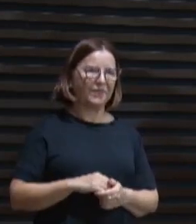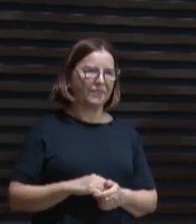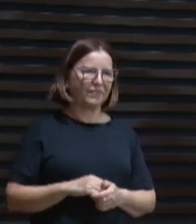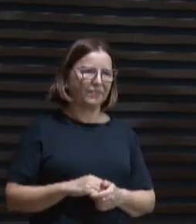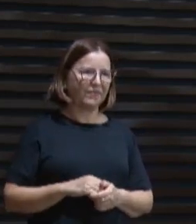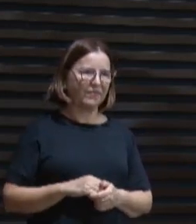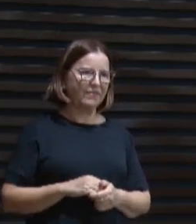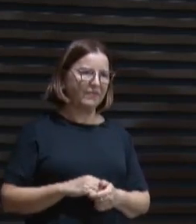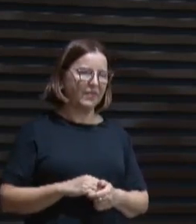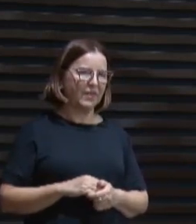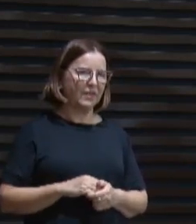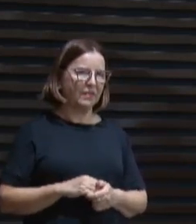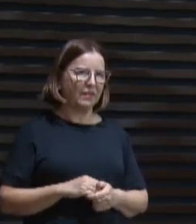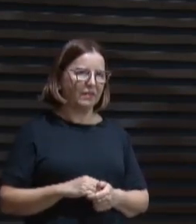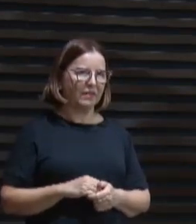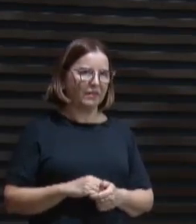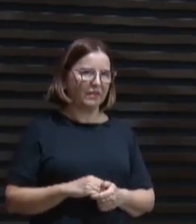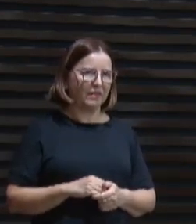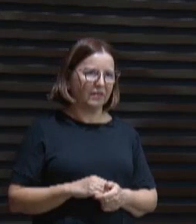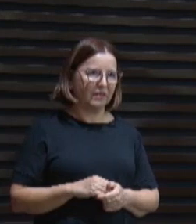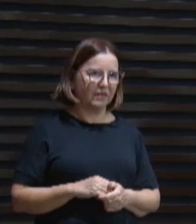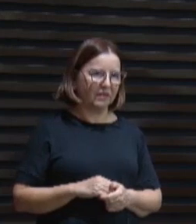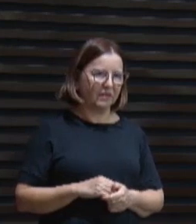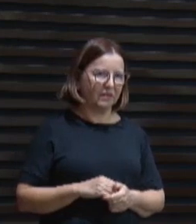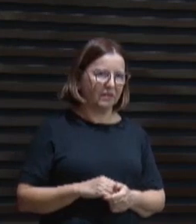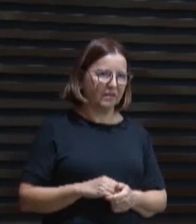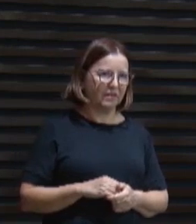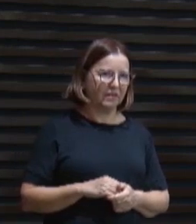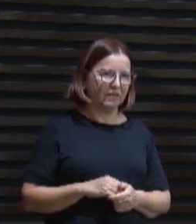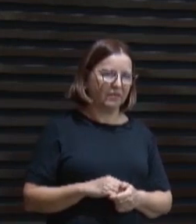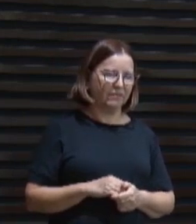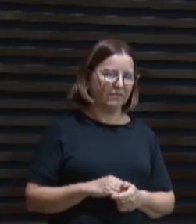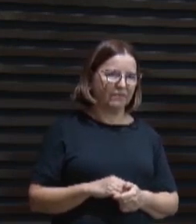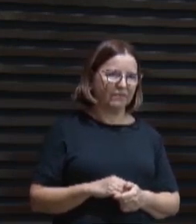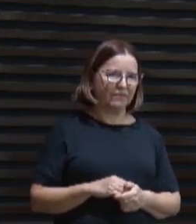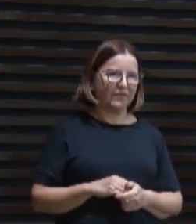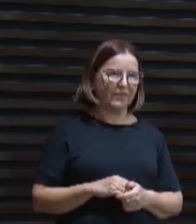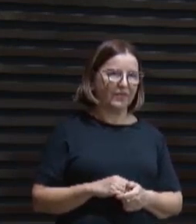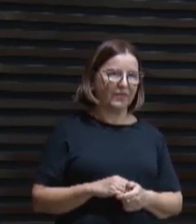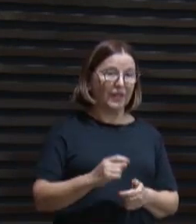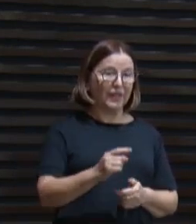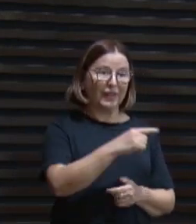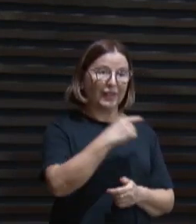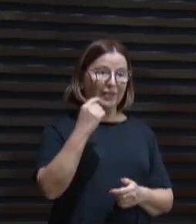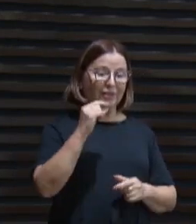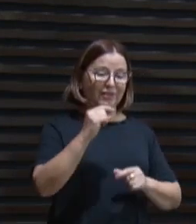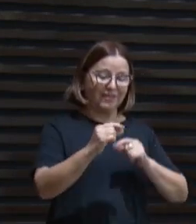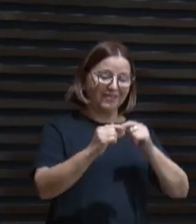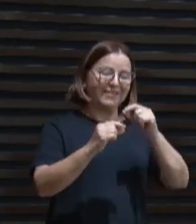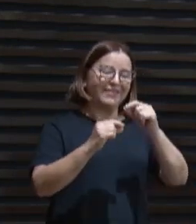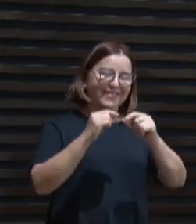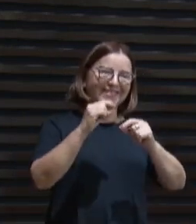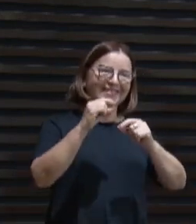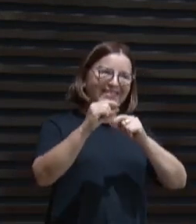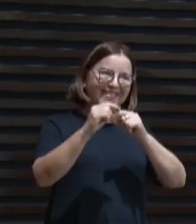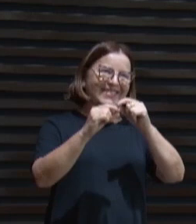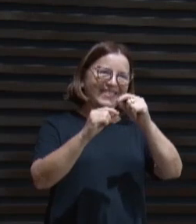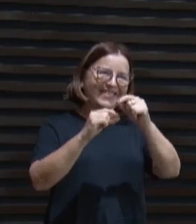Piano a piano se vai lentando, dizem os italianos, que devagar, de passo em passo, a gente chega